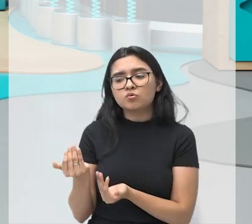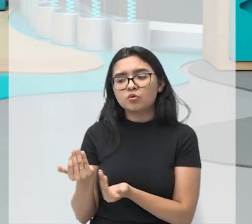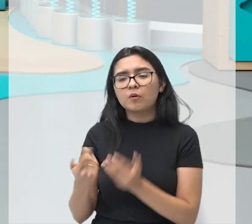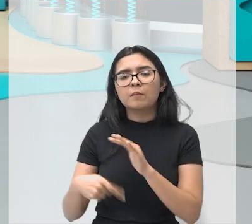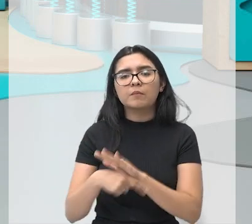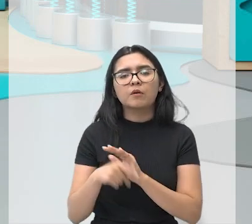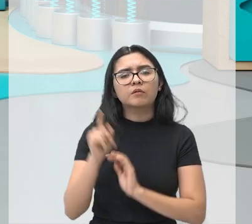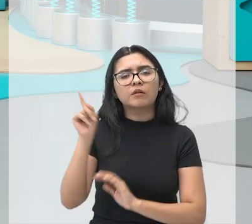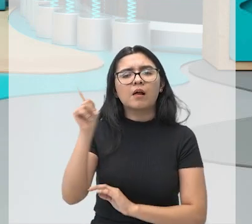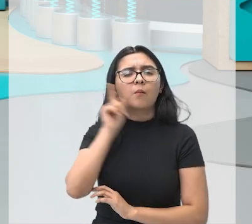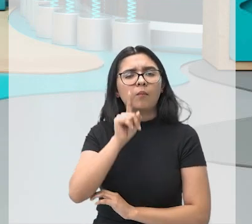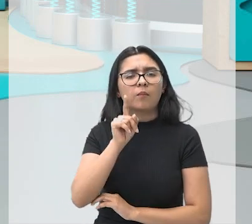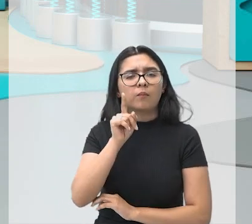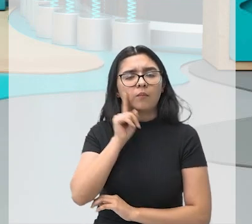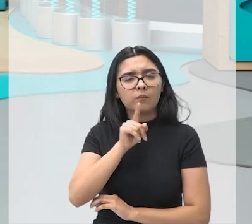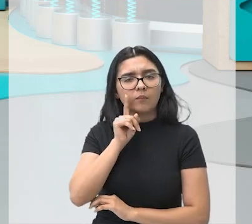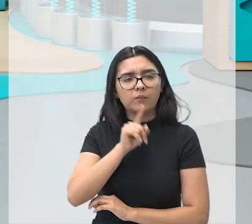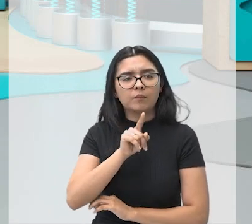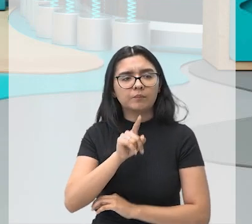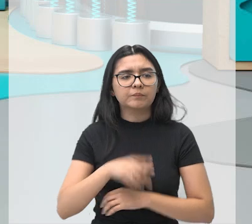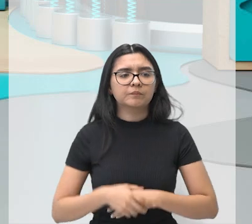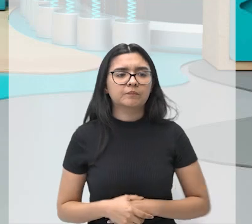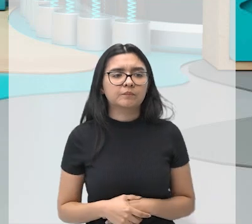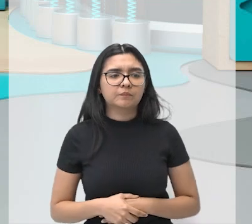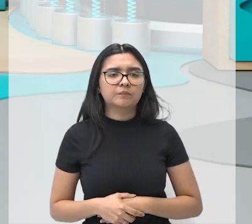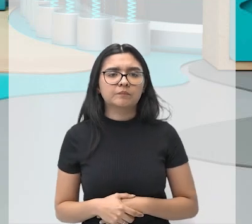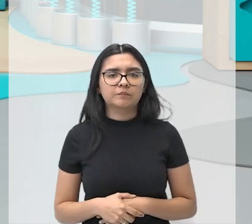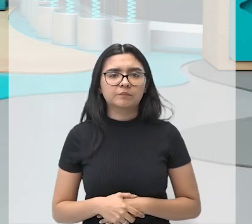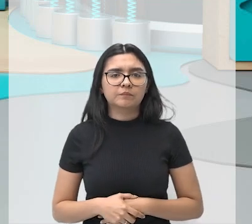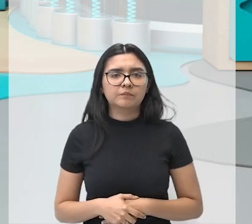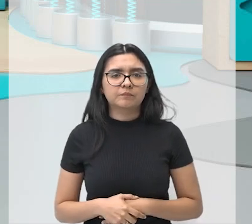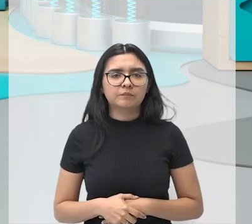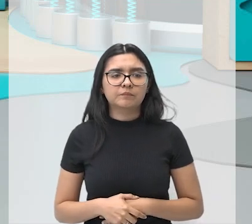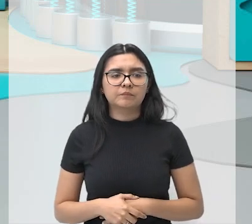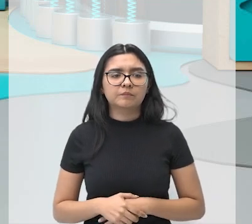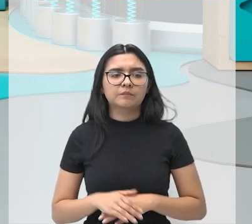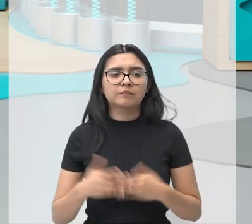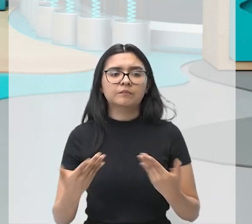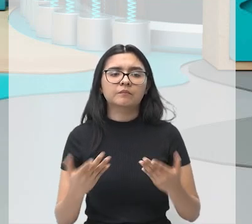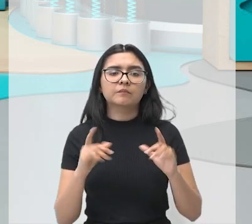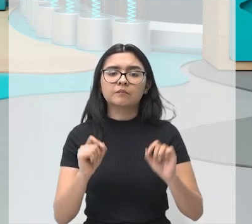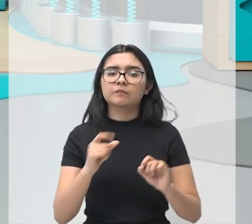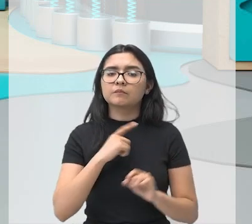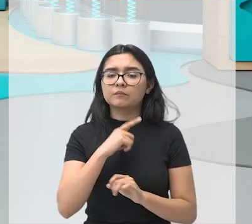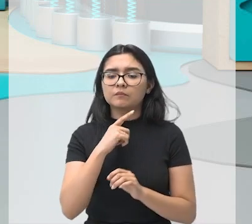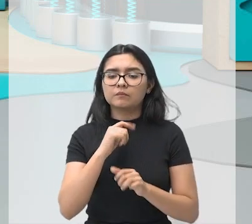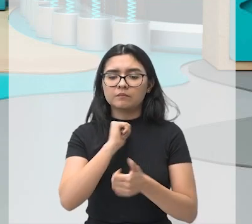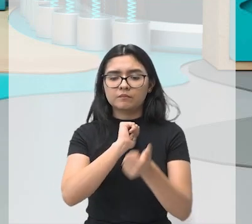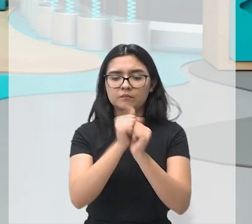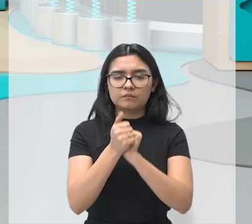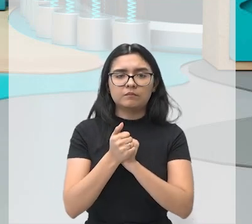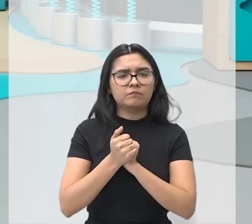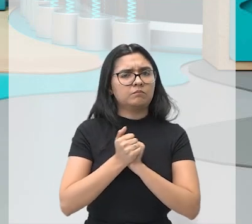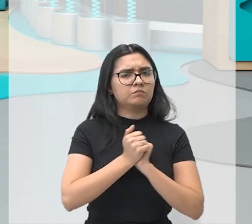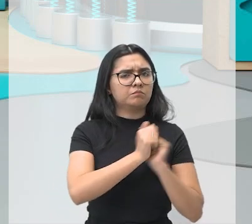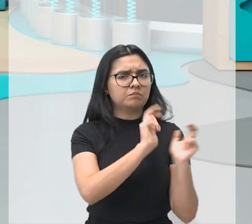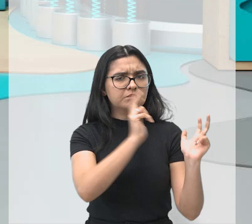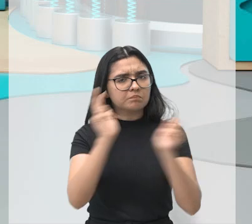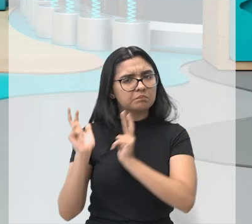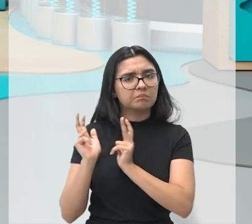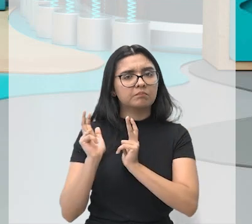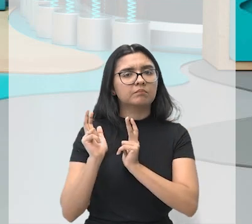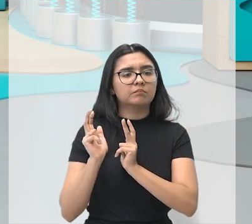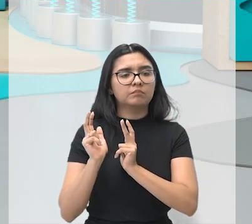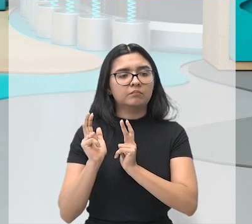da Califórnia, lá nos Estados Unidos. E a proposta era transformar o esporte em algo mais radical.